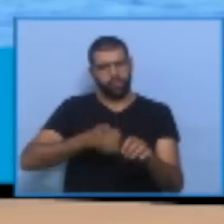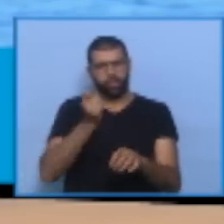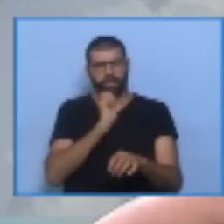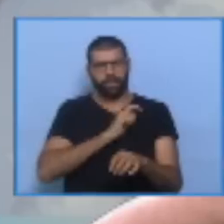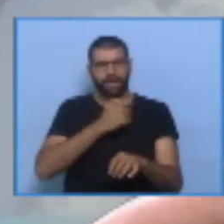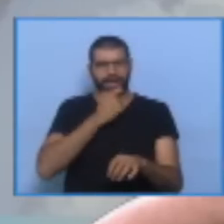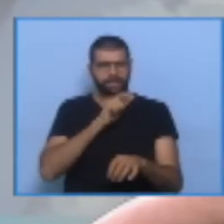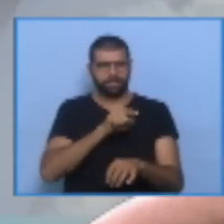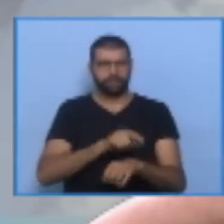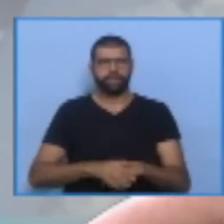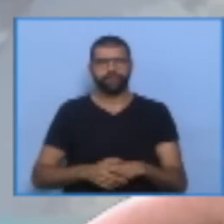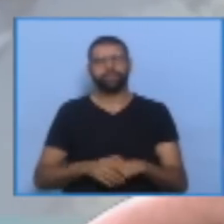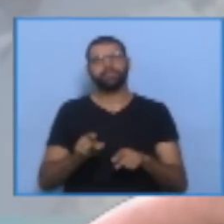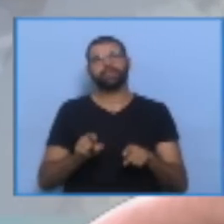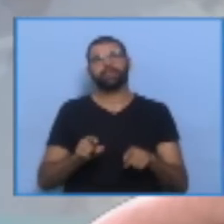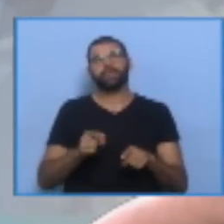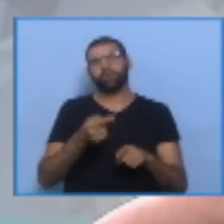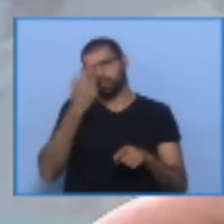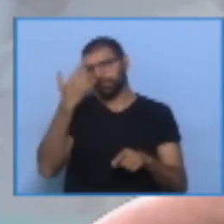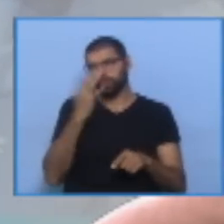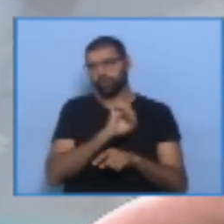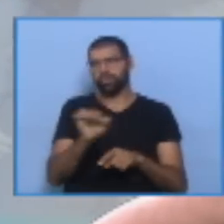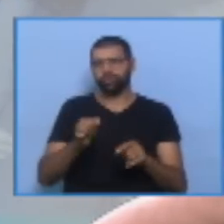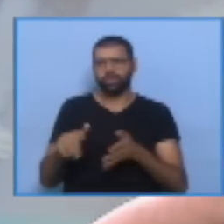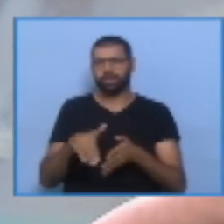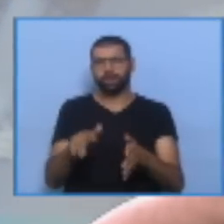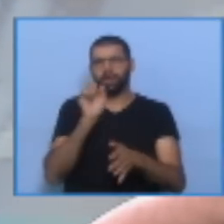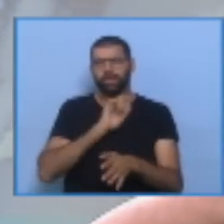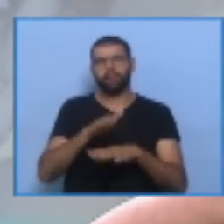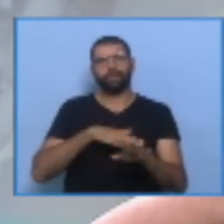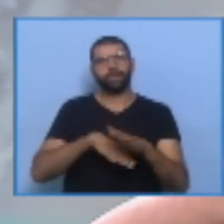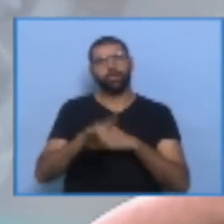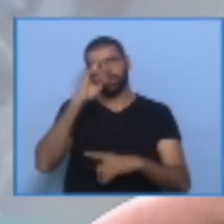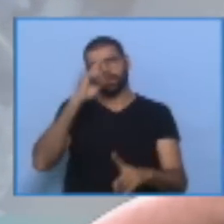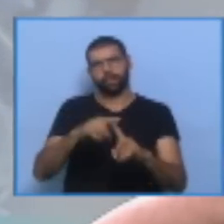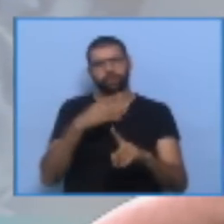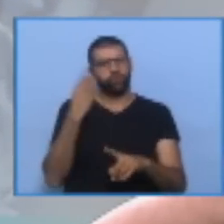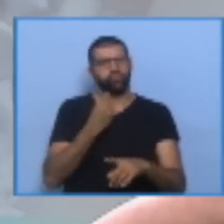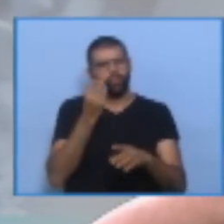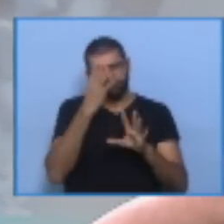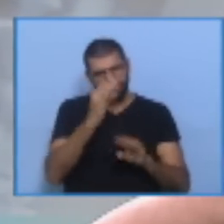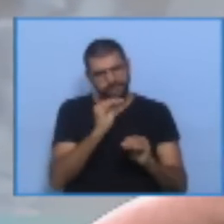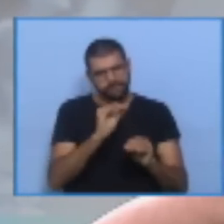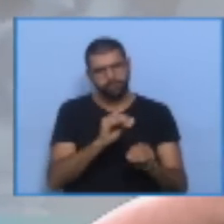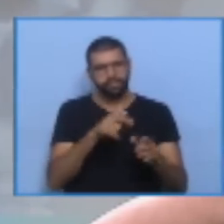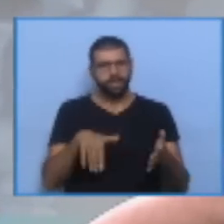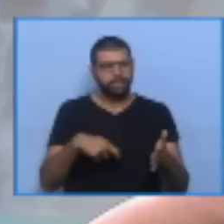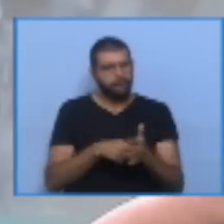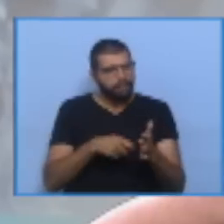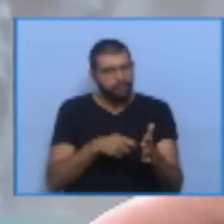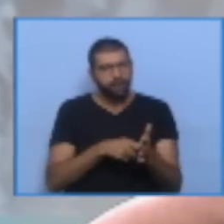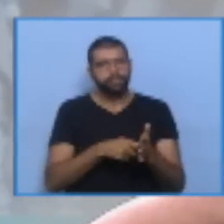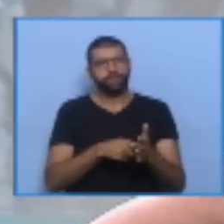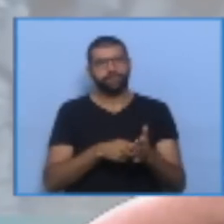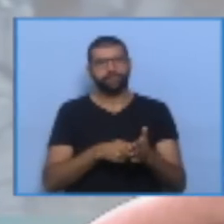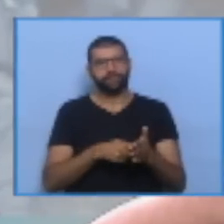estão, no vosso entender, que caminho é que é possível fazer para chegar aos jovens, para lhes despertar, ao fim e ao